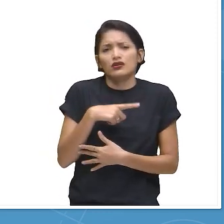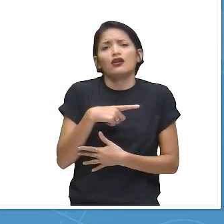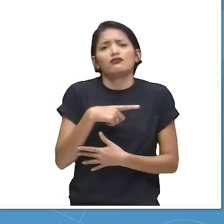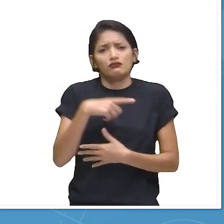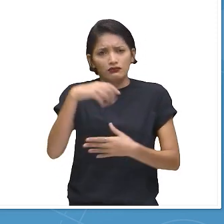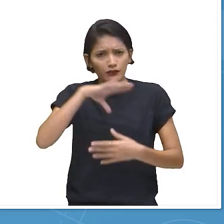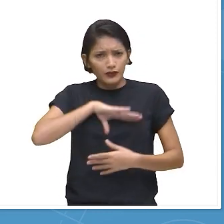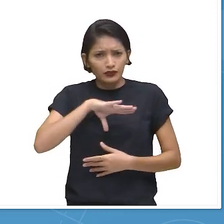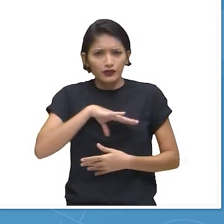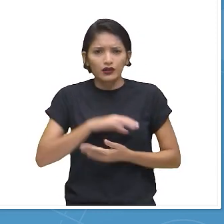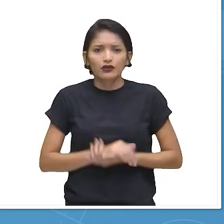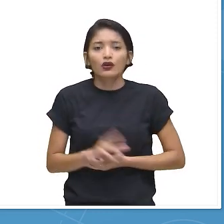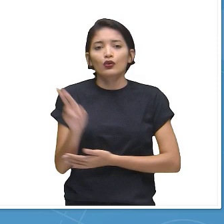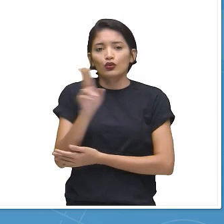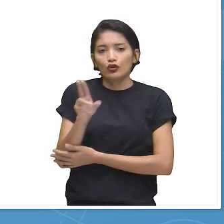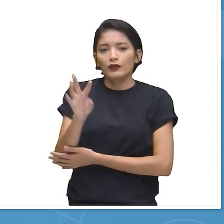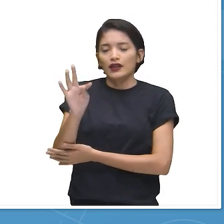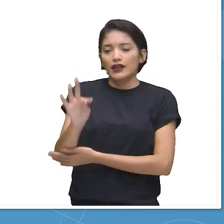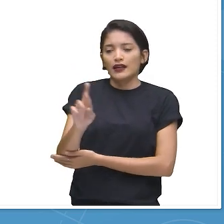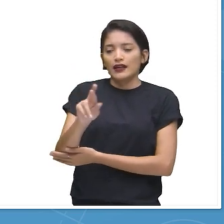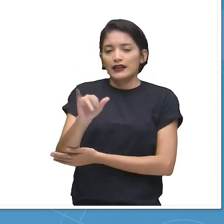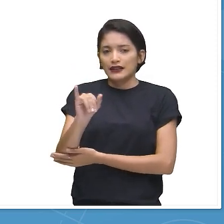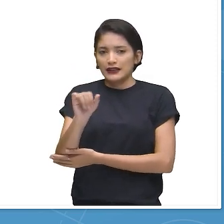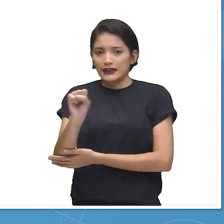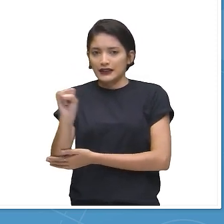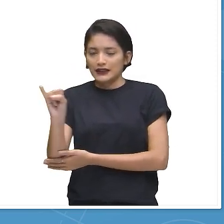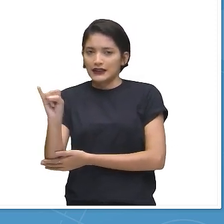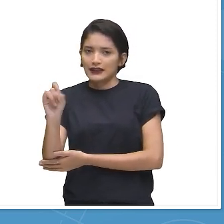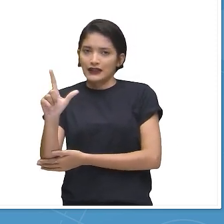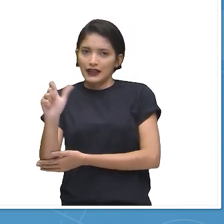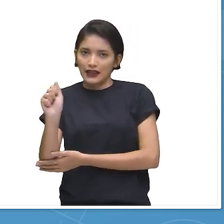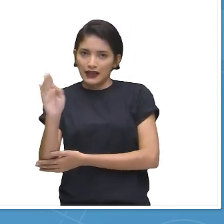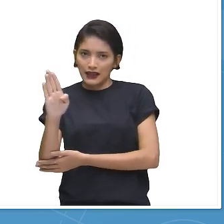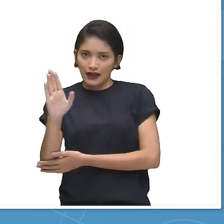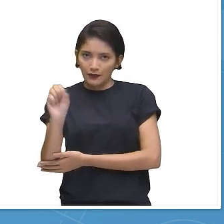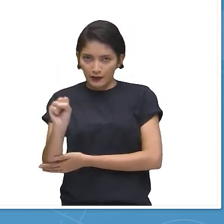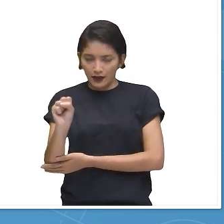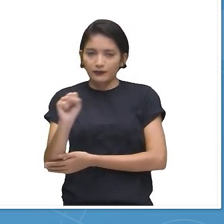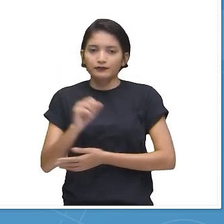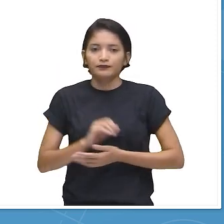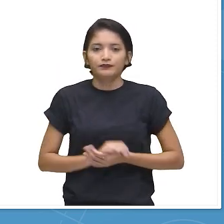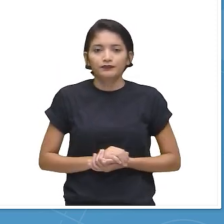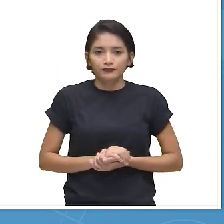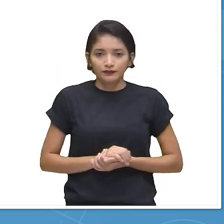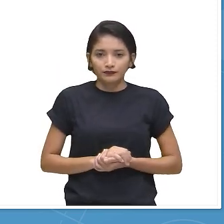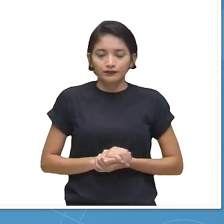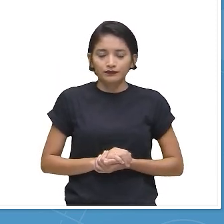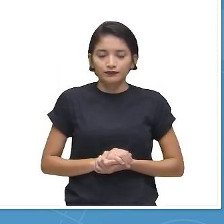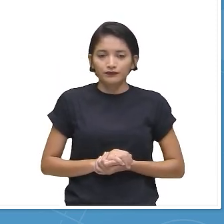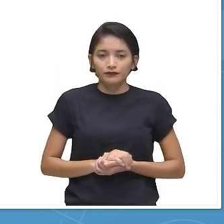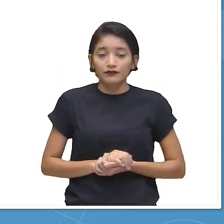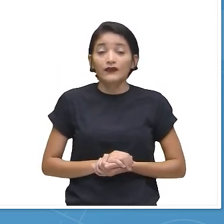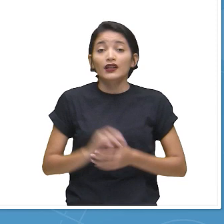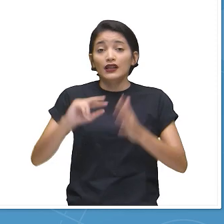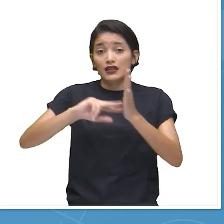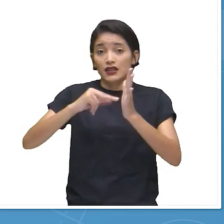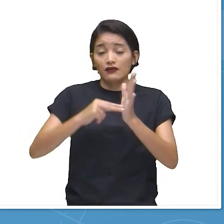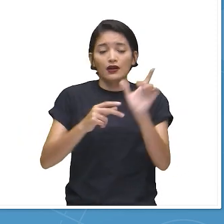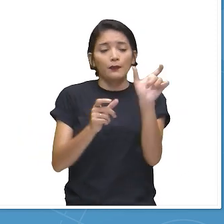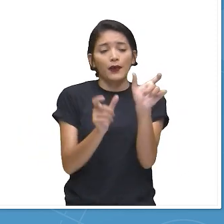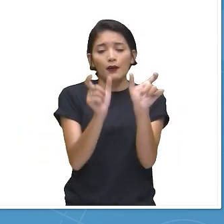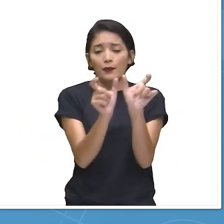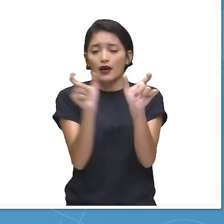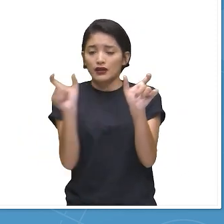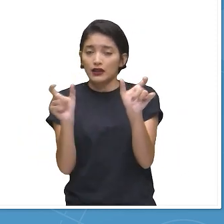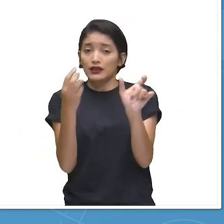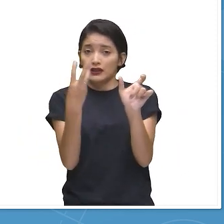portuguesa? Trissílabas, perceba aqui, tri, o prefixo tri, para designar três. Então, como exemplo,